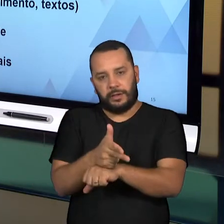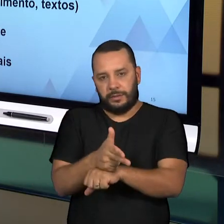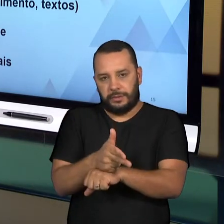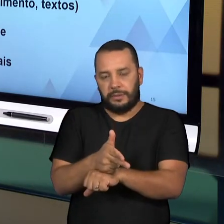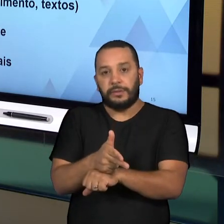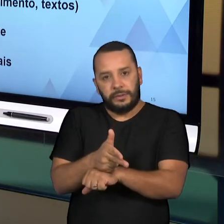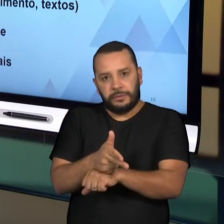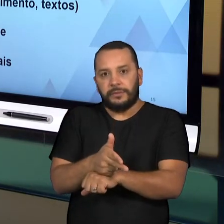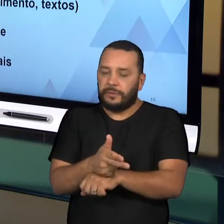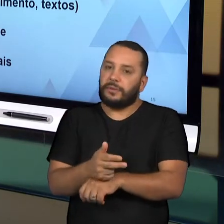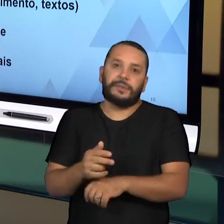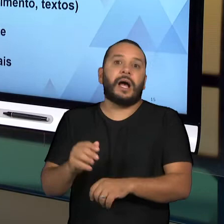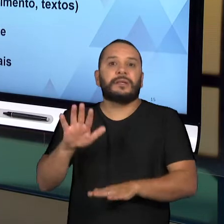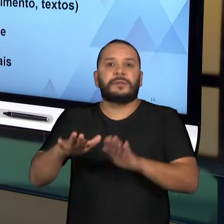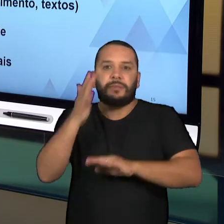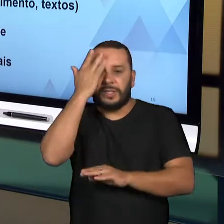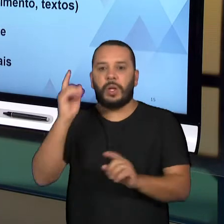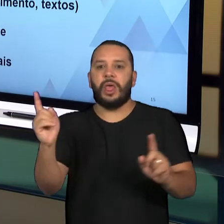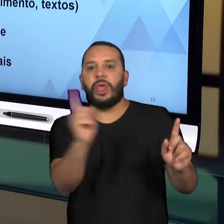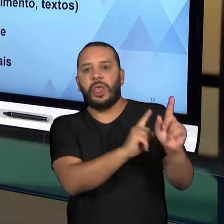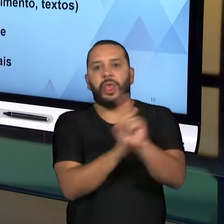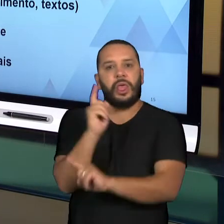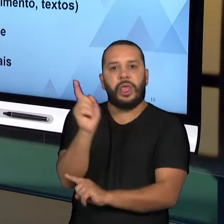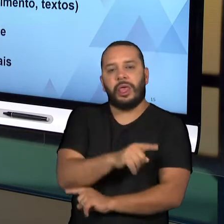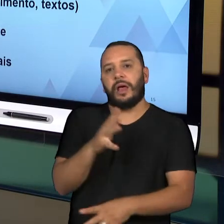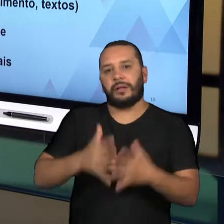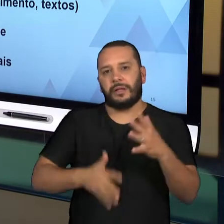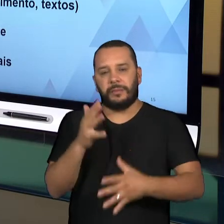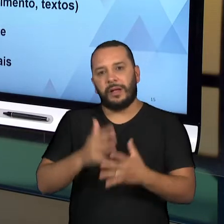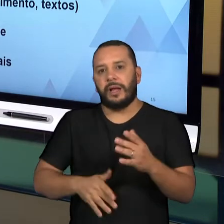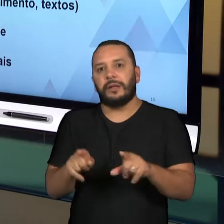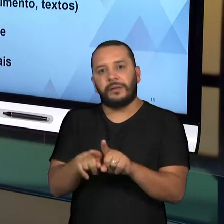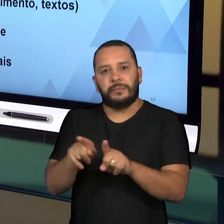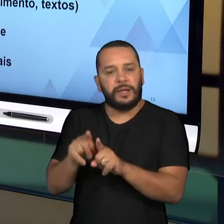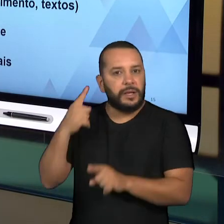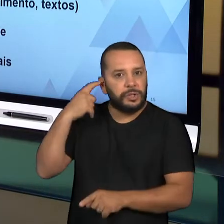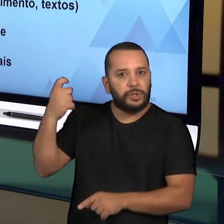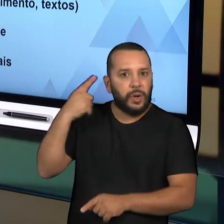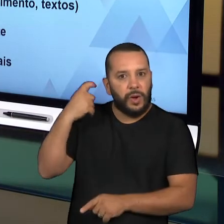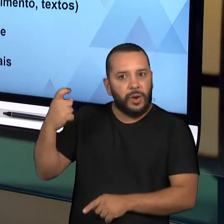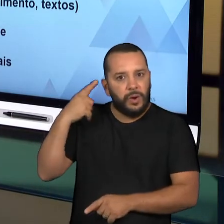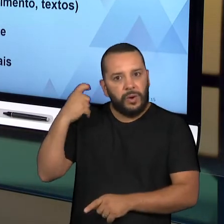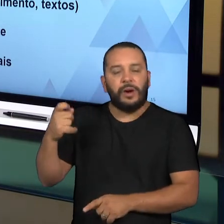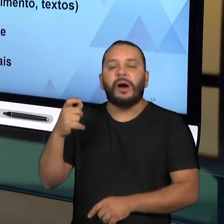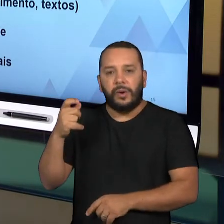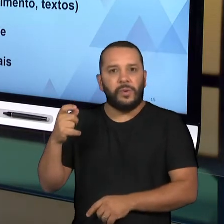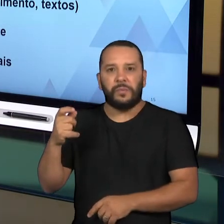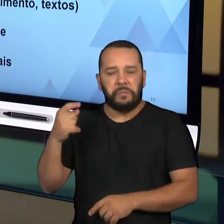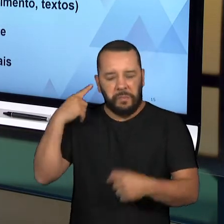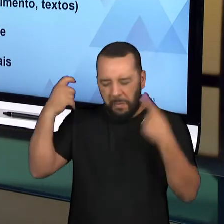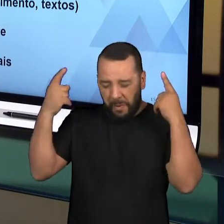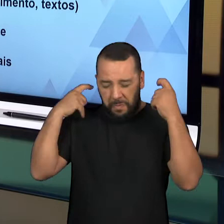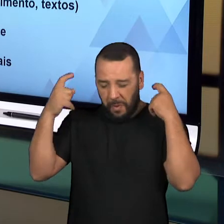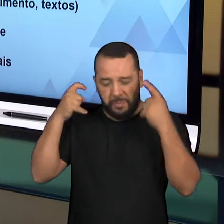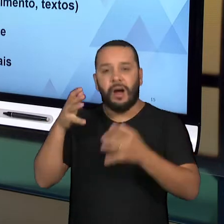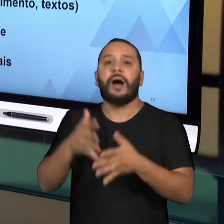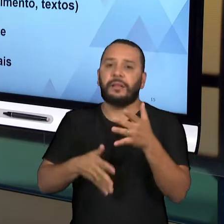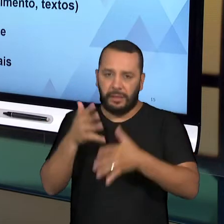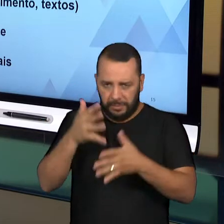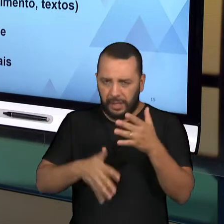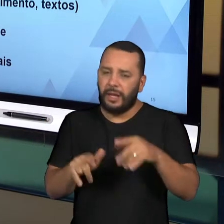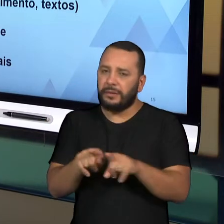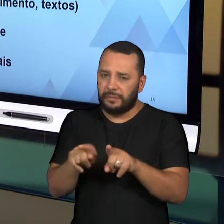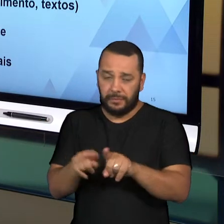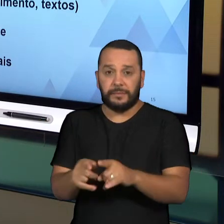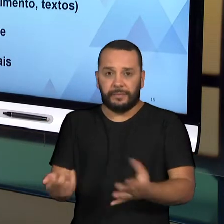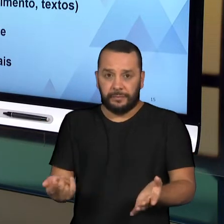fazem parte da vídeo-aula podem atrapalhar a interação do estudante e também se você vai demonstrar algum